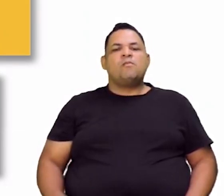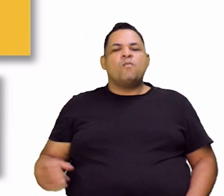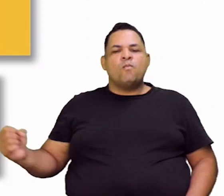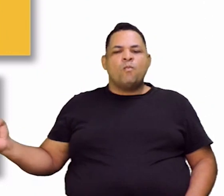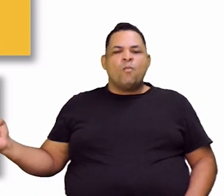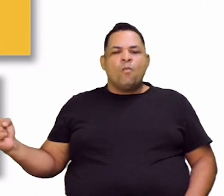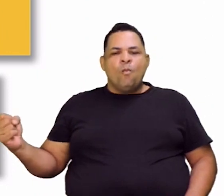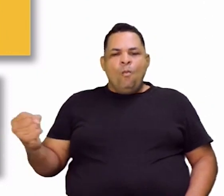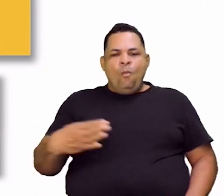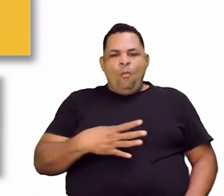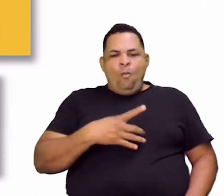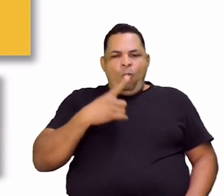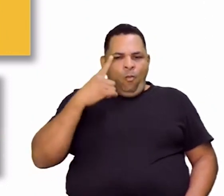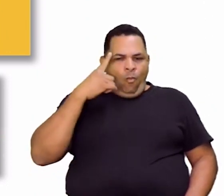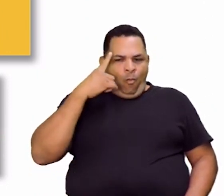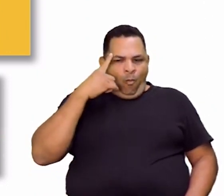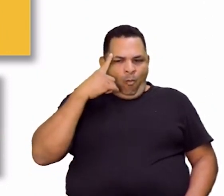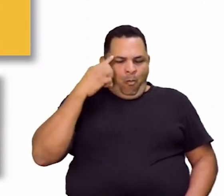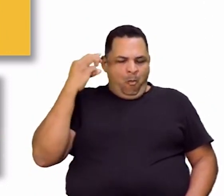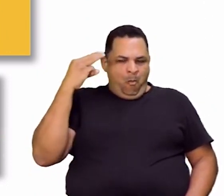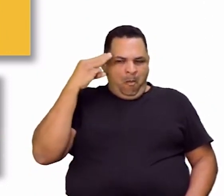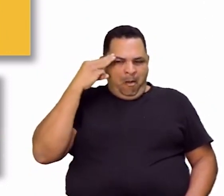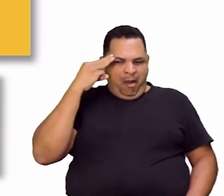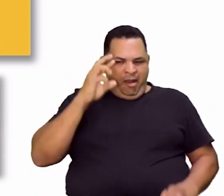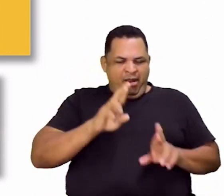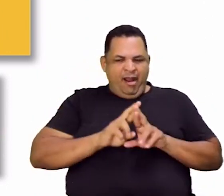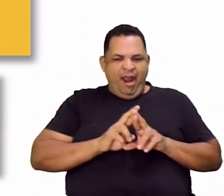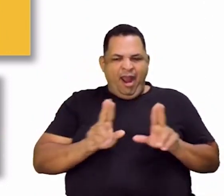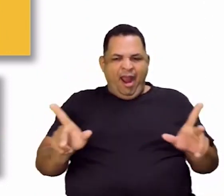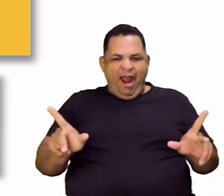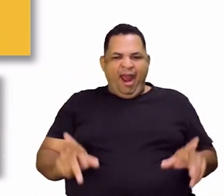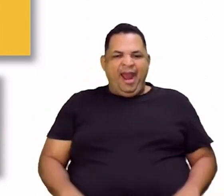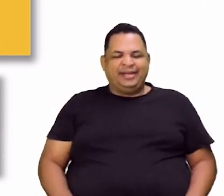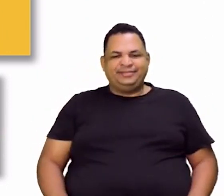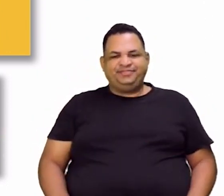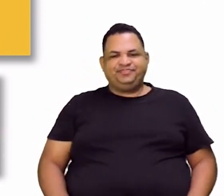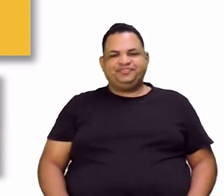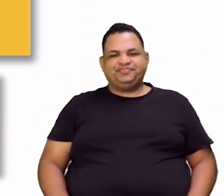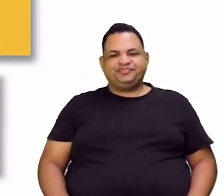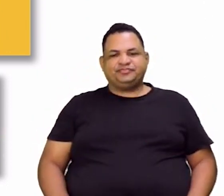Nós vamos ver nessa aula uma mentalidade, né? Uma nova mentalidade.